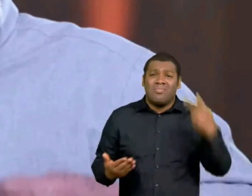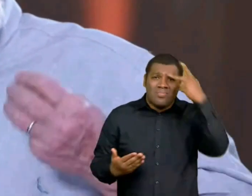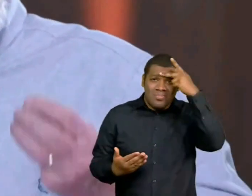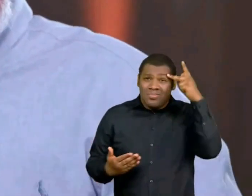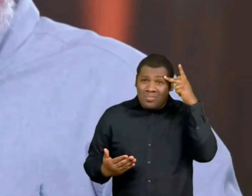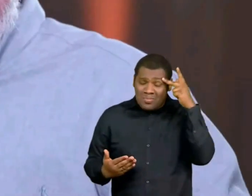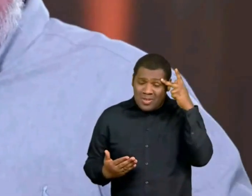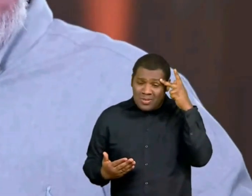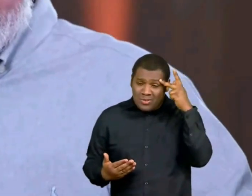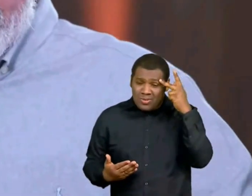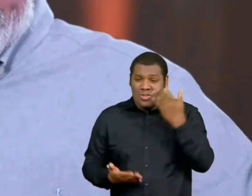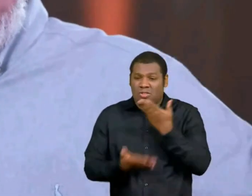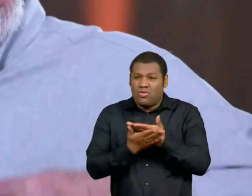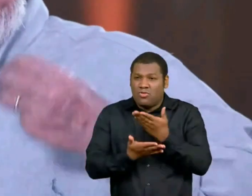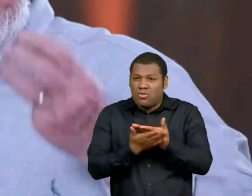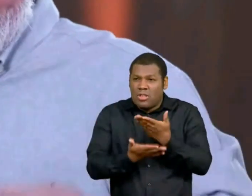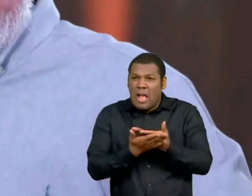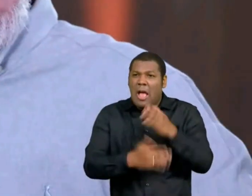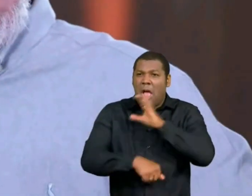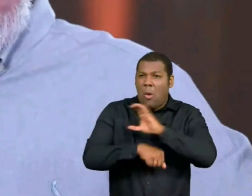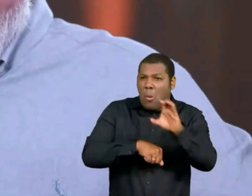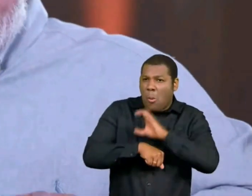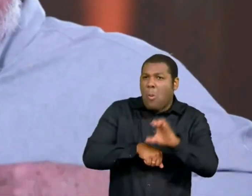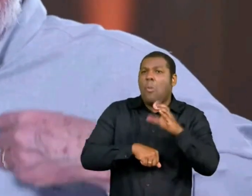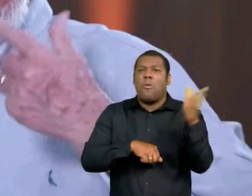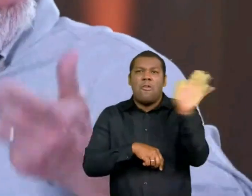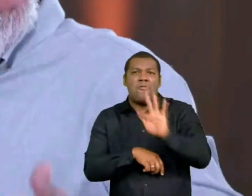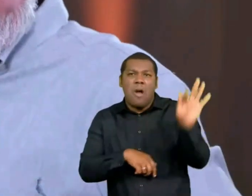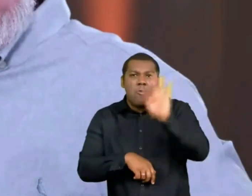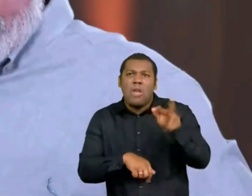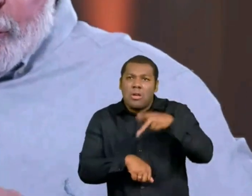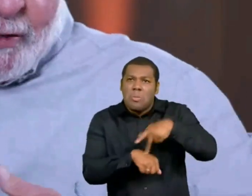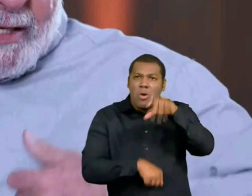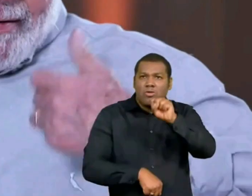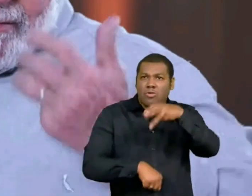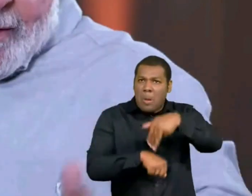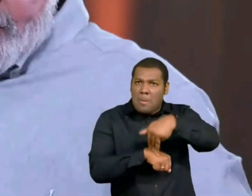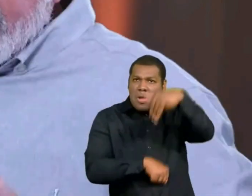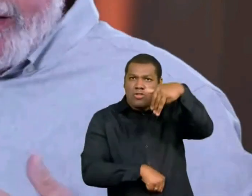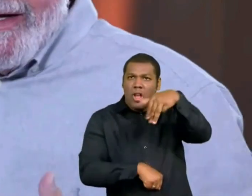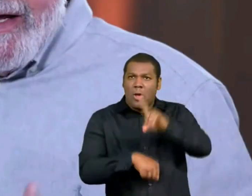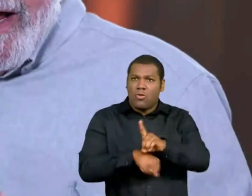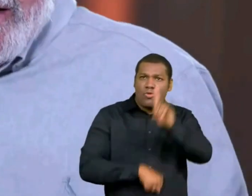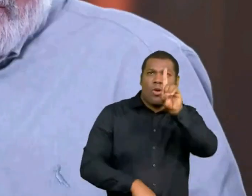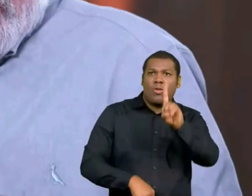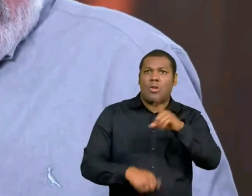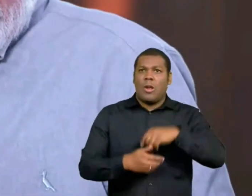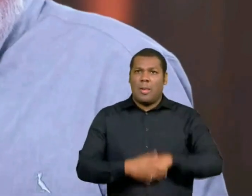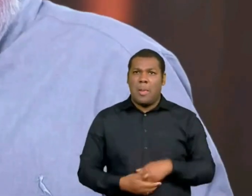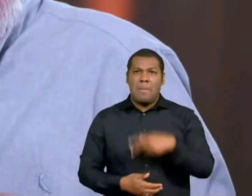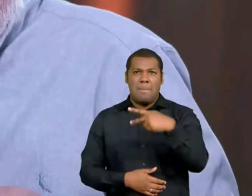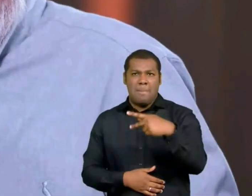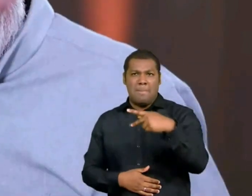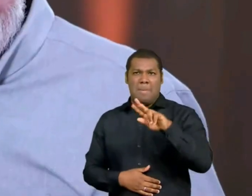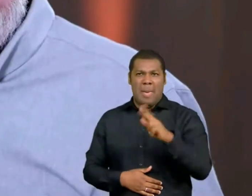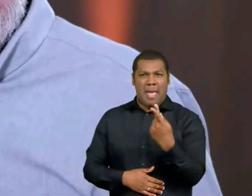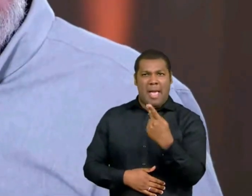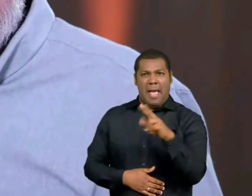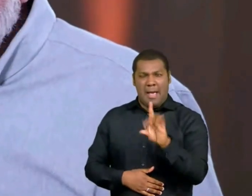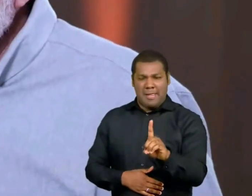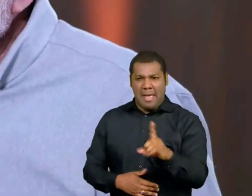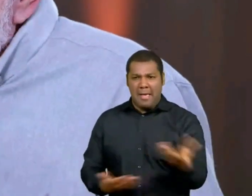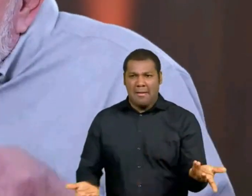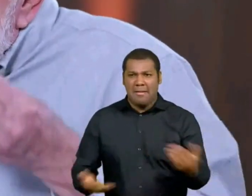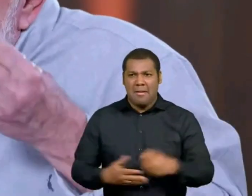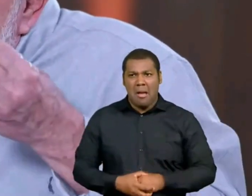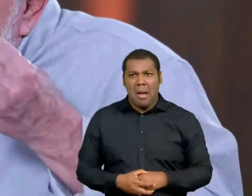curso, que faz graduação, pós-graduação, mestrado, doutorado, mais repete, mais um doutorado, mais um mestrado, e essa gente não